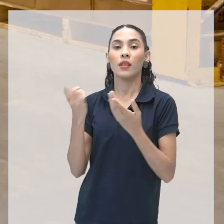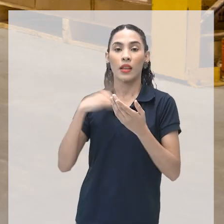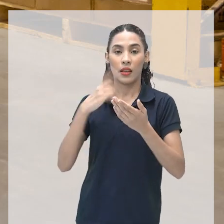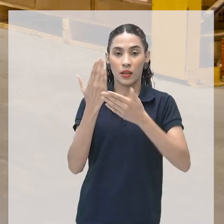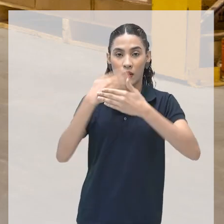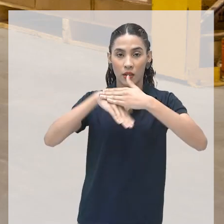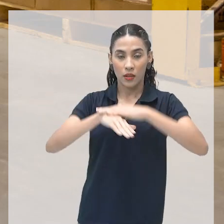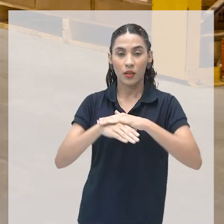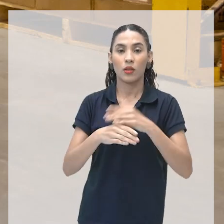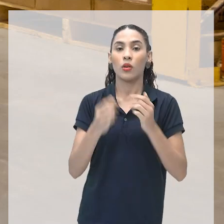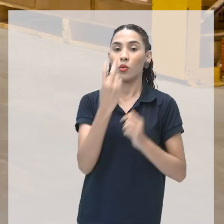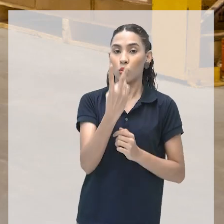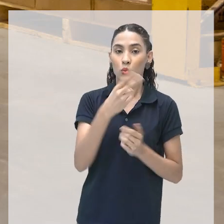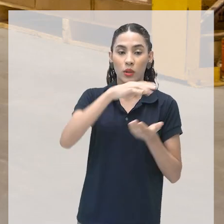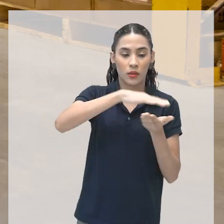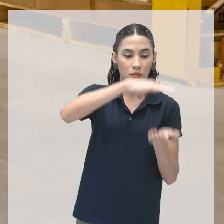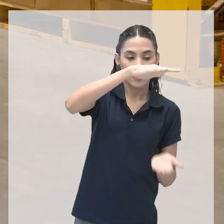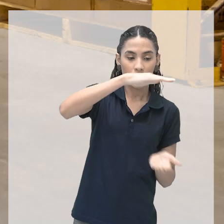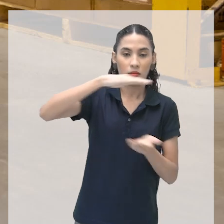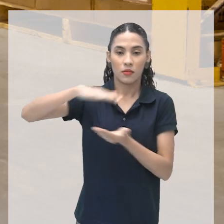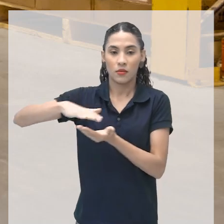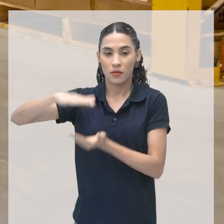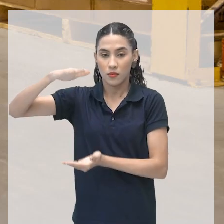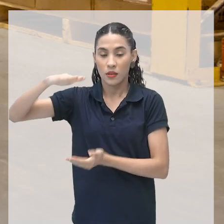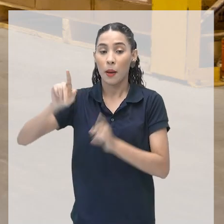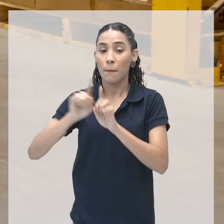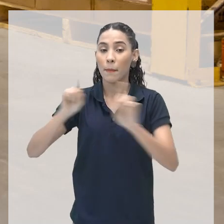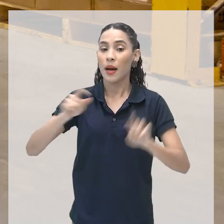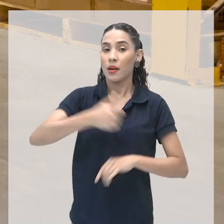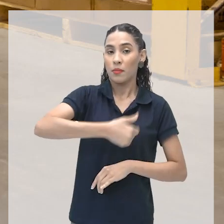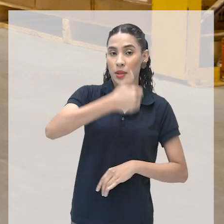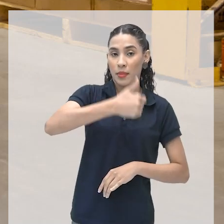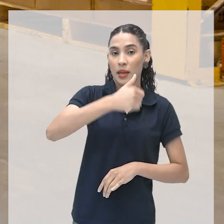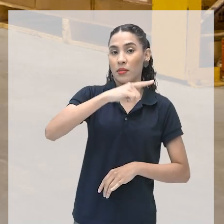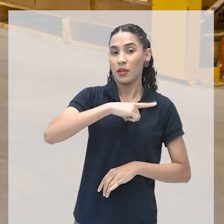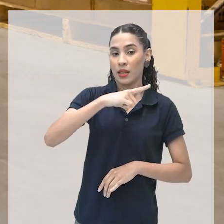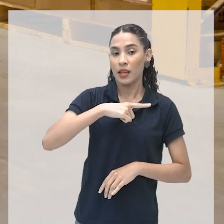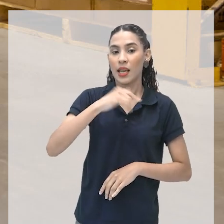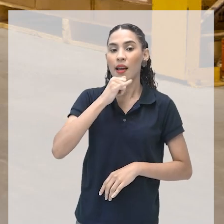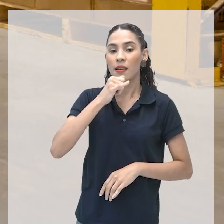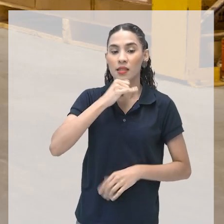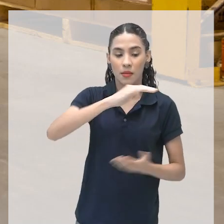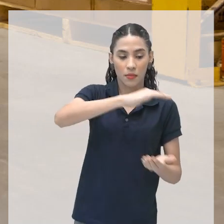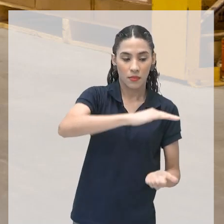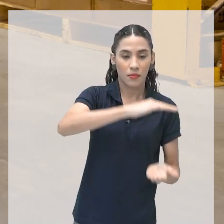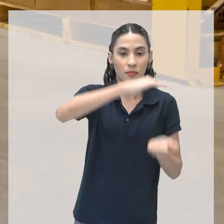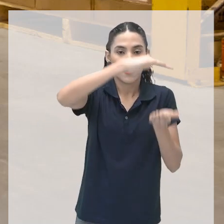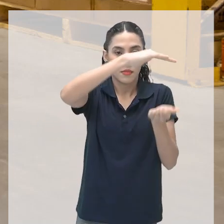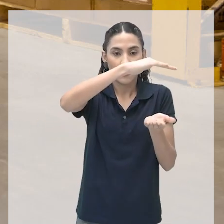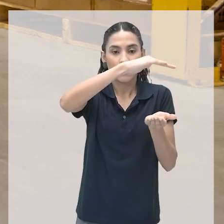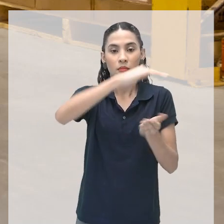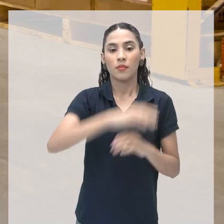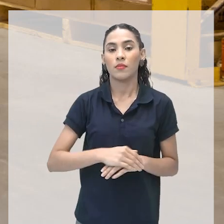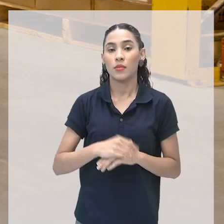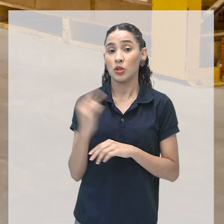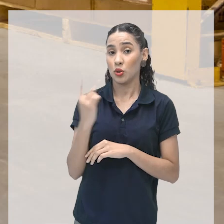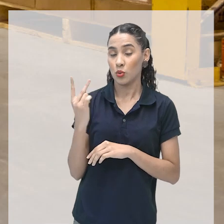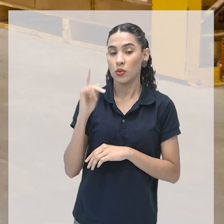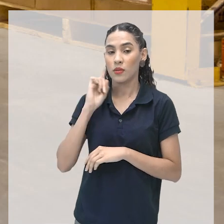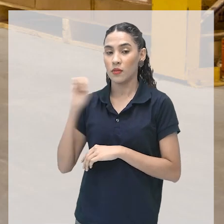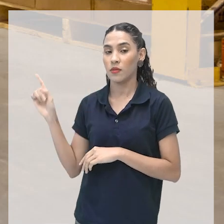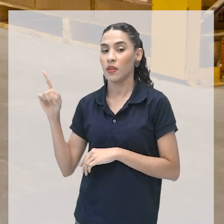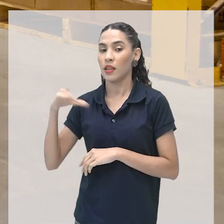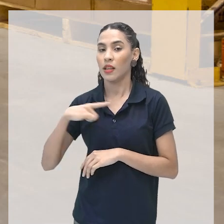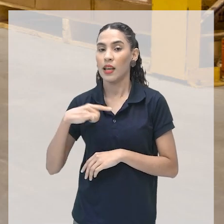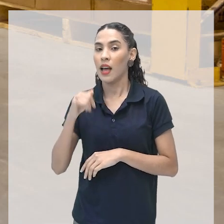2 caixas, né? Só que nesse primeiro pallet a gente tem aí uma caixa em cima da outra e no pallet ao lado a gente